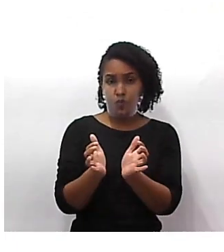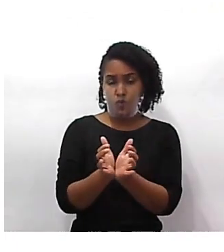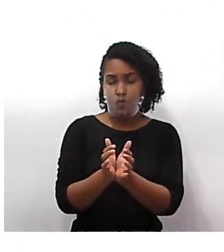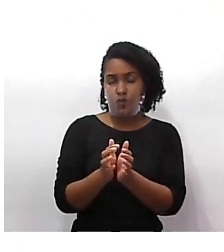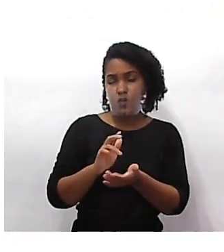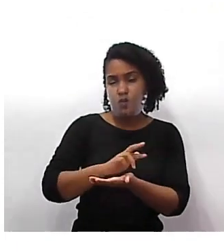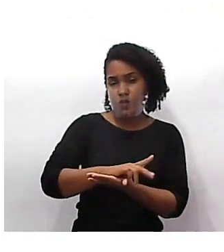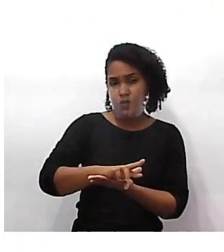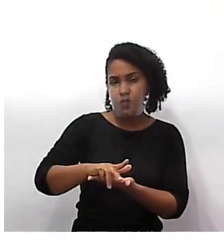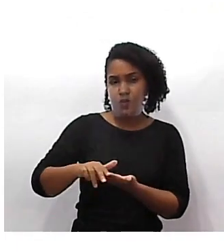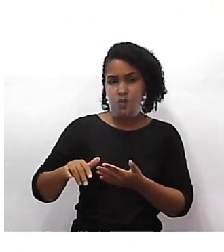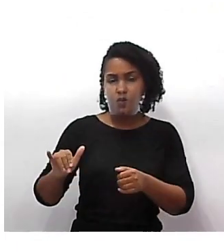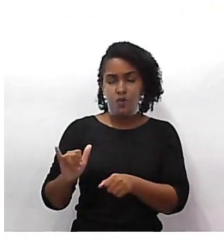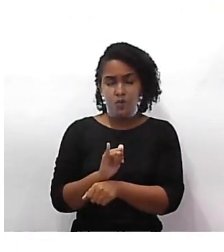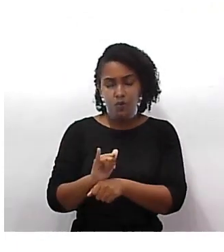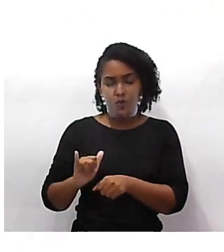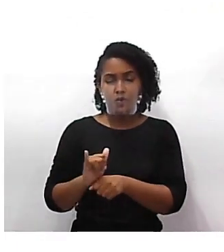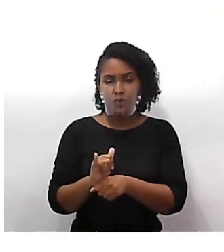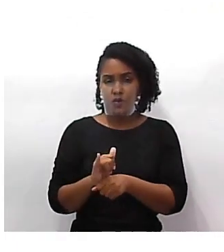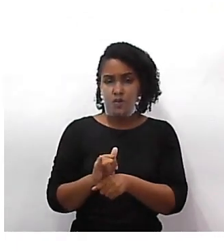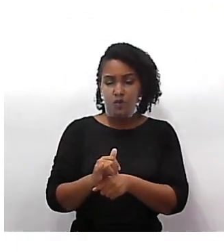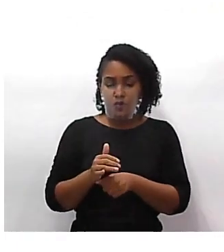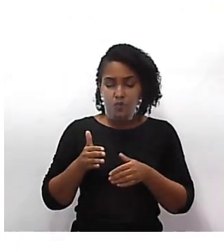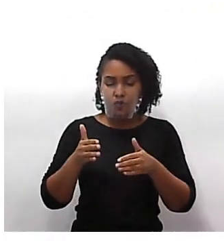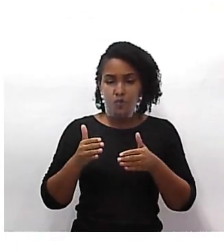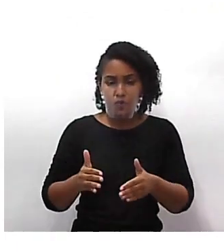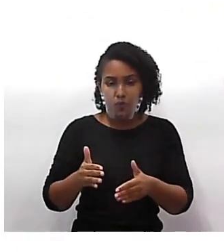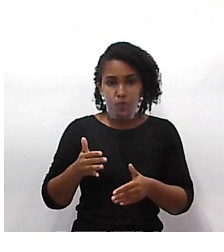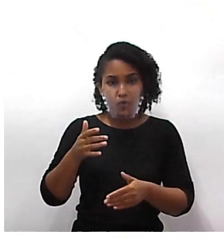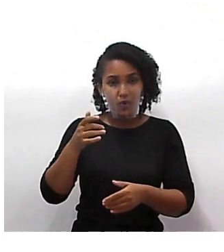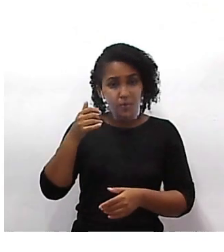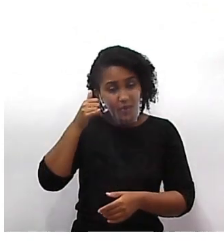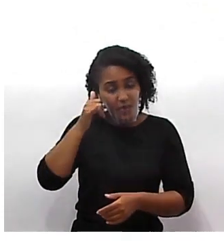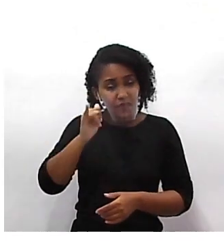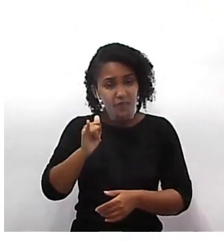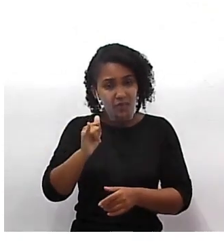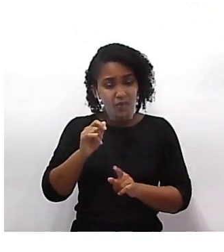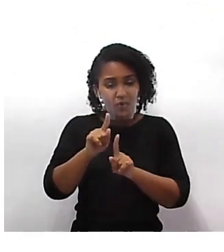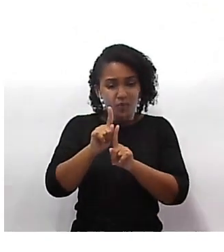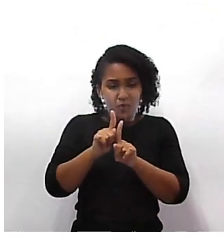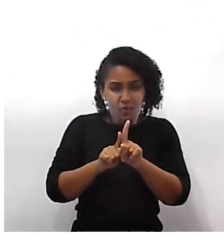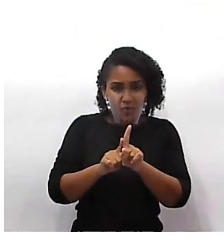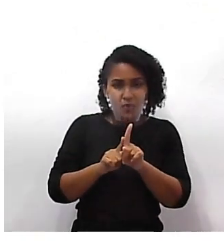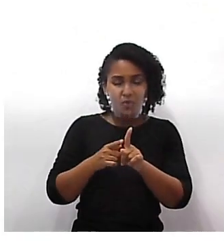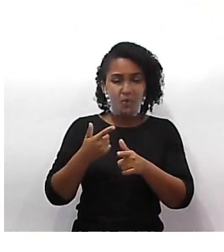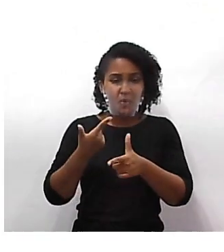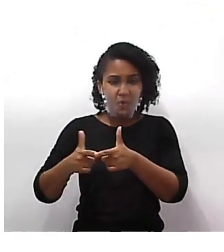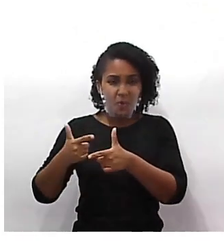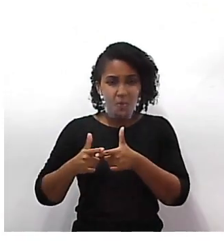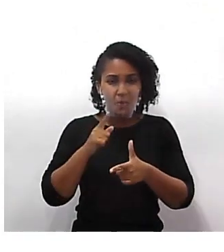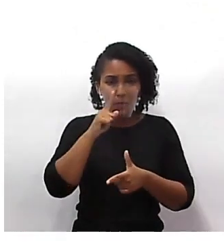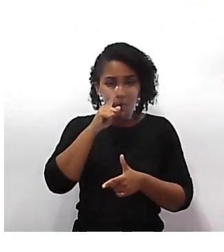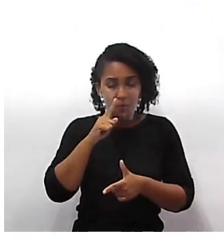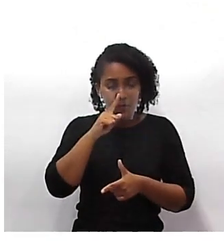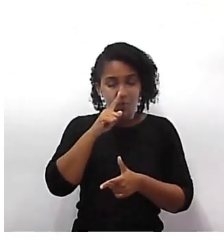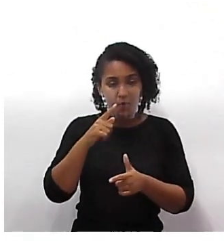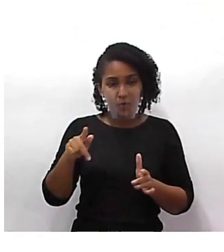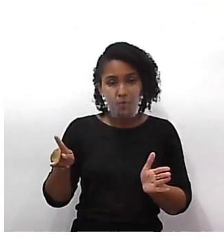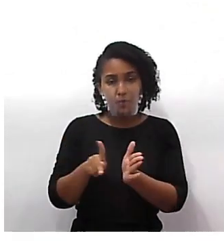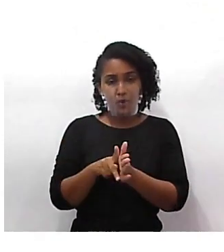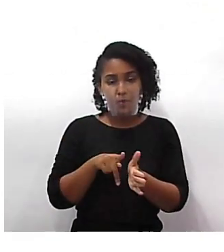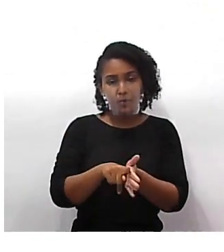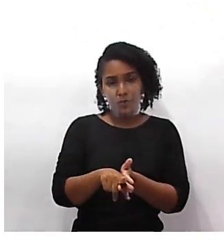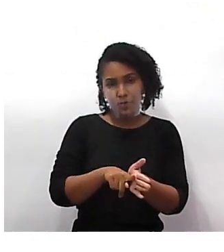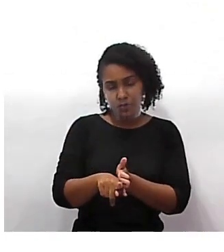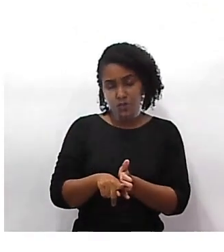ações voltadas para a prevenção, minimização ou eliminação de riscos inerentes às atividades de